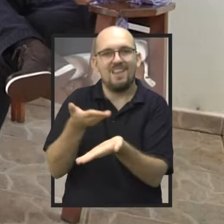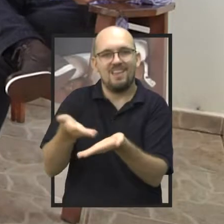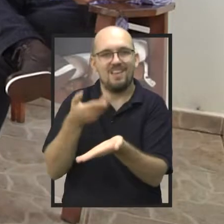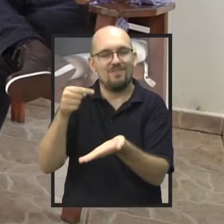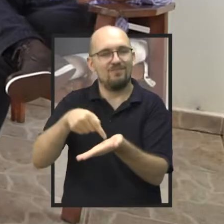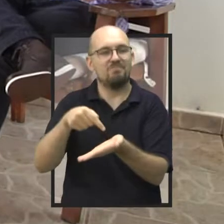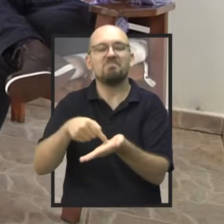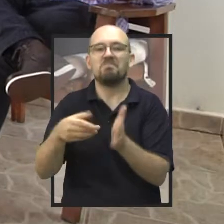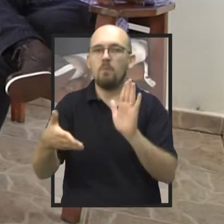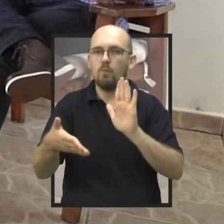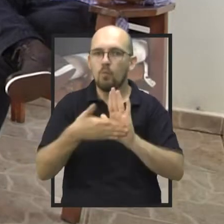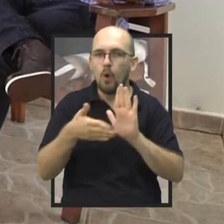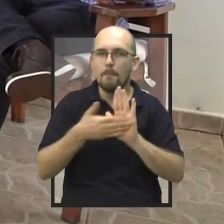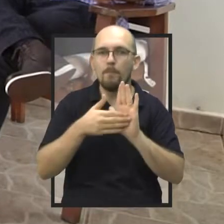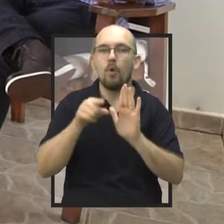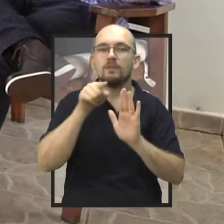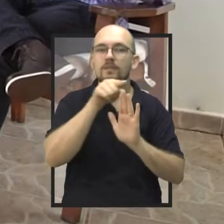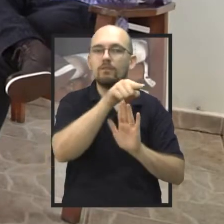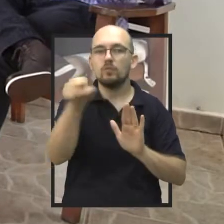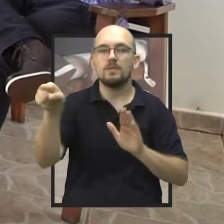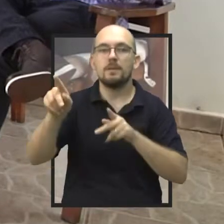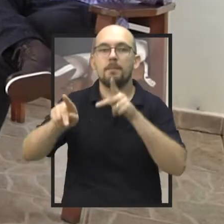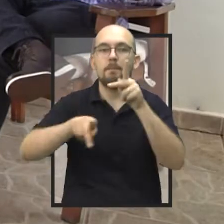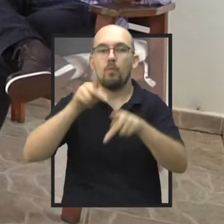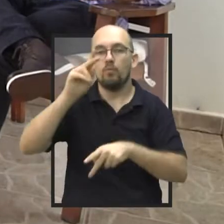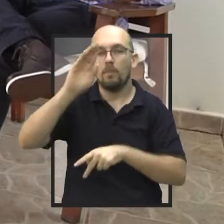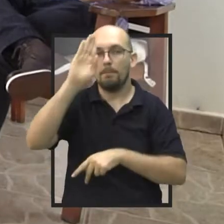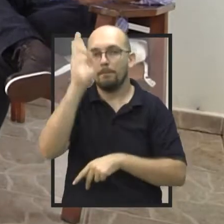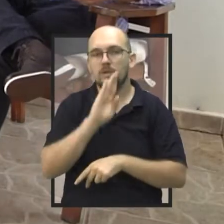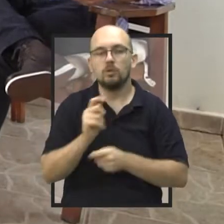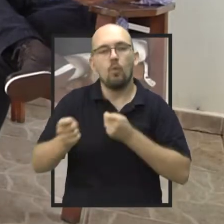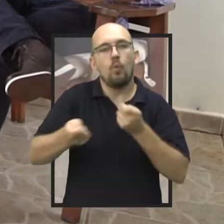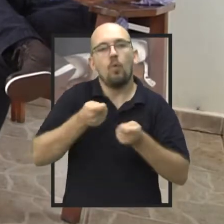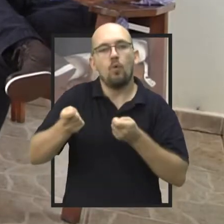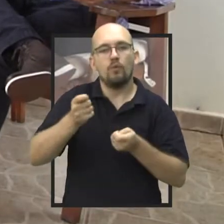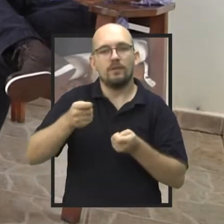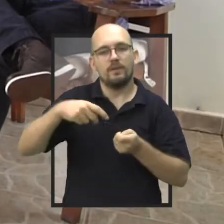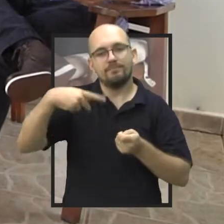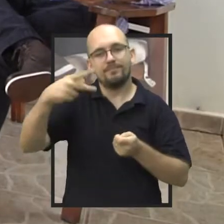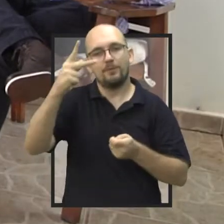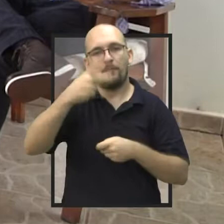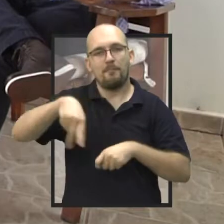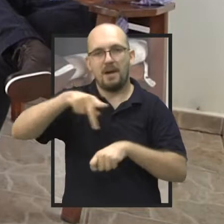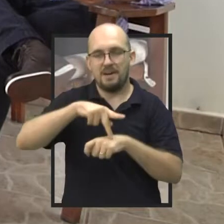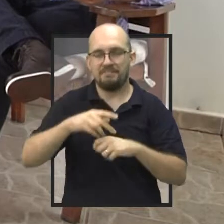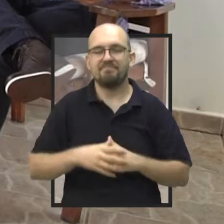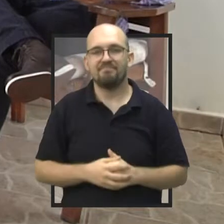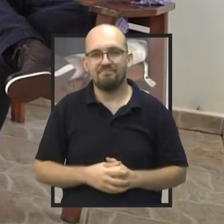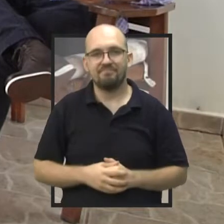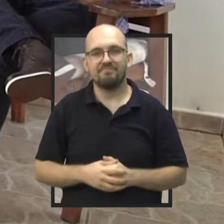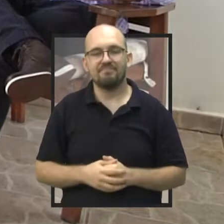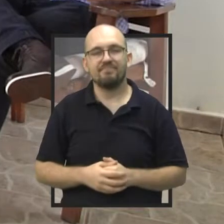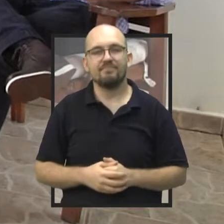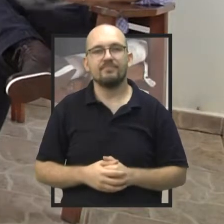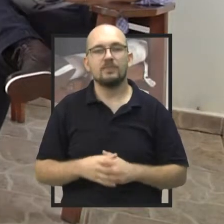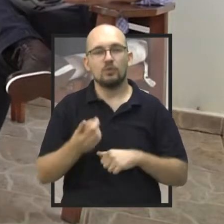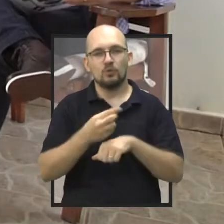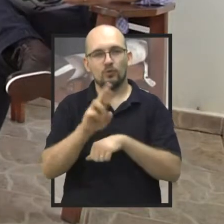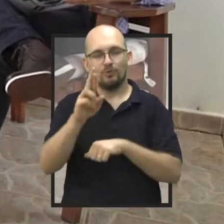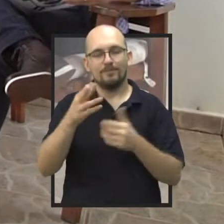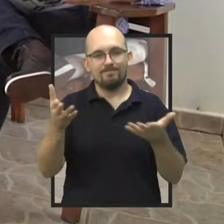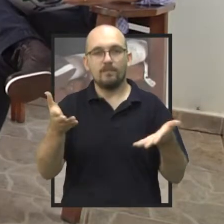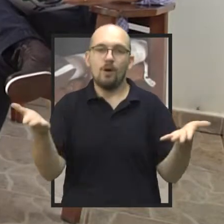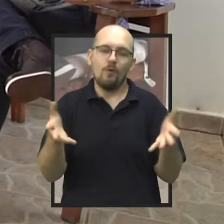literária, né? Uma proposta para você, brasileiro, de fato governar o seu país. Doutor, para a gente já caminhar